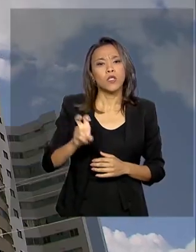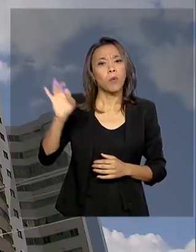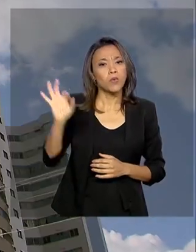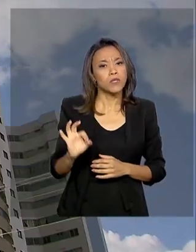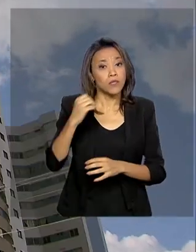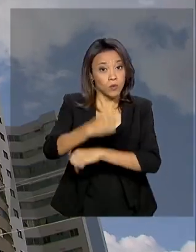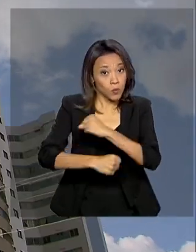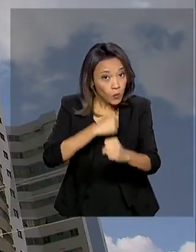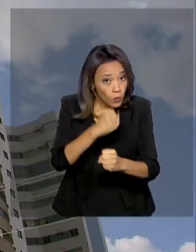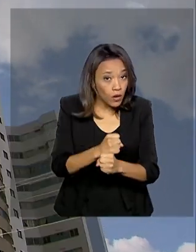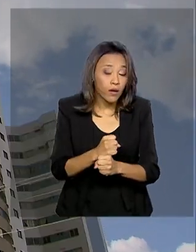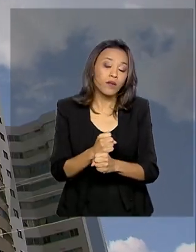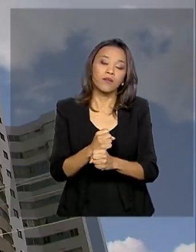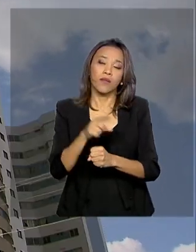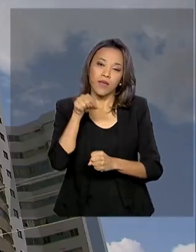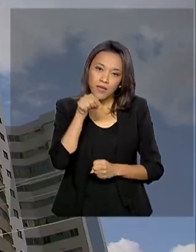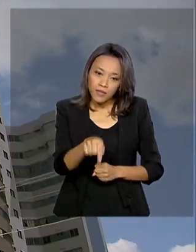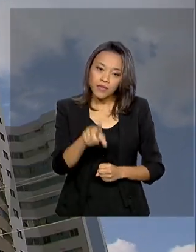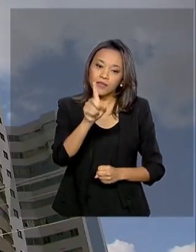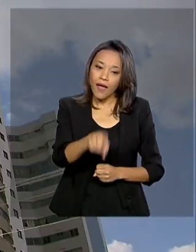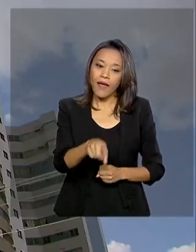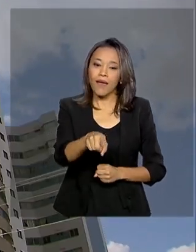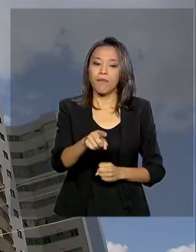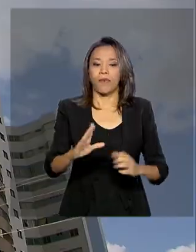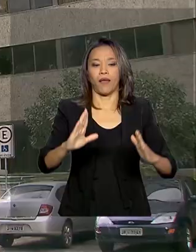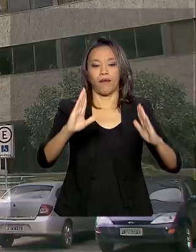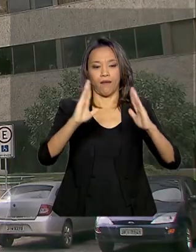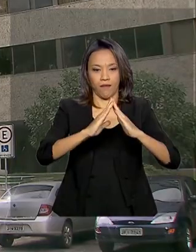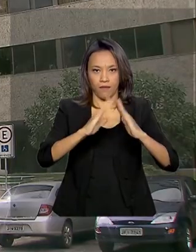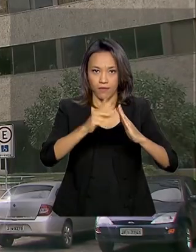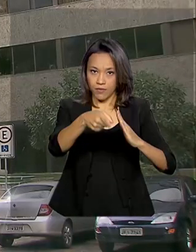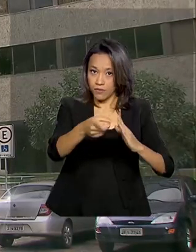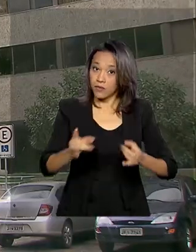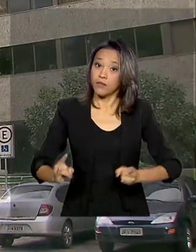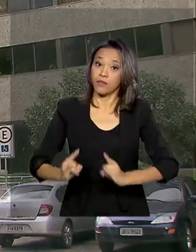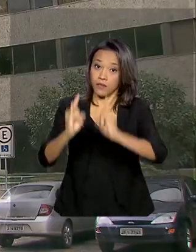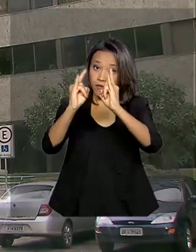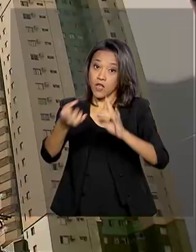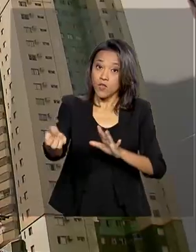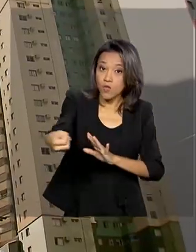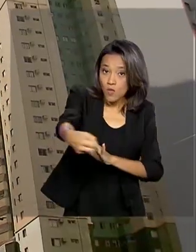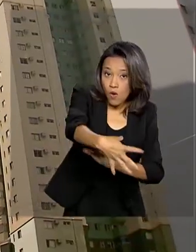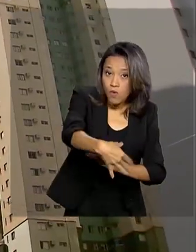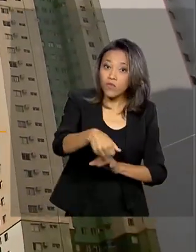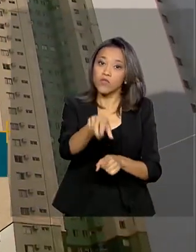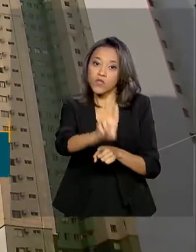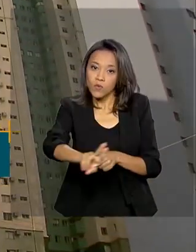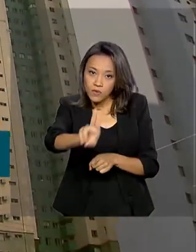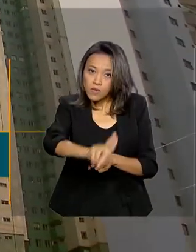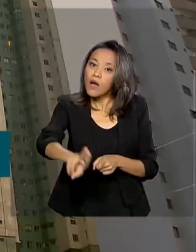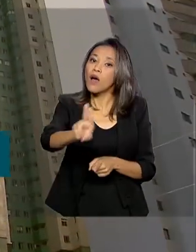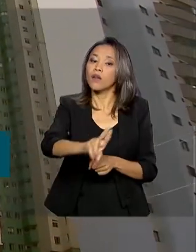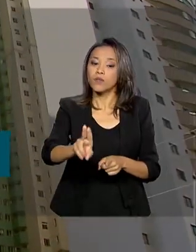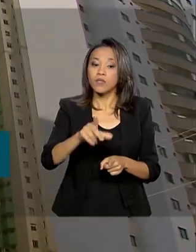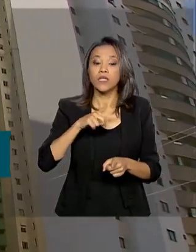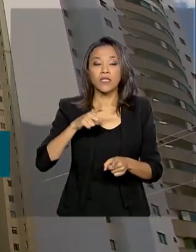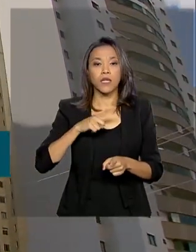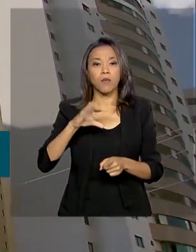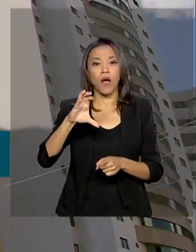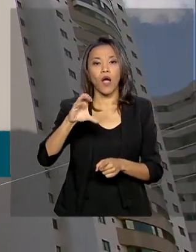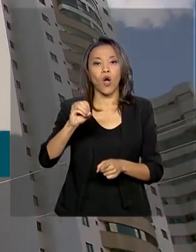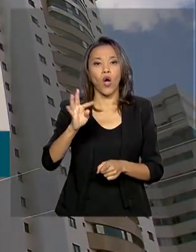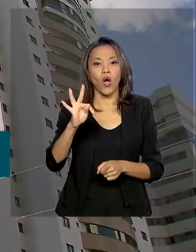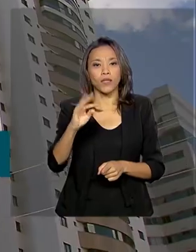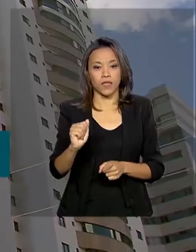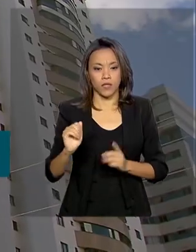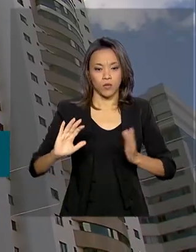As condições são válidas para imóveis residenciais novos e usados, com cota de financiamento de